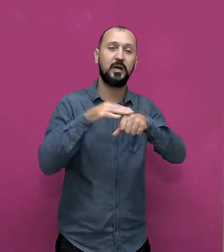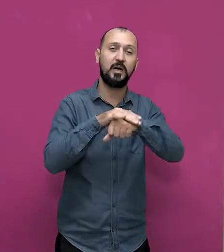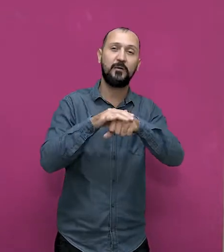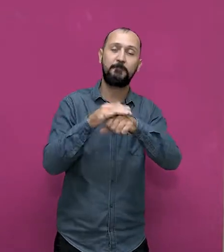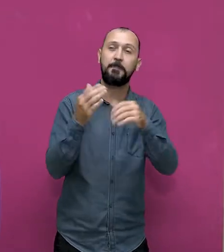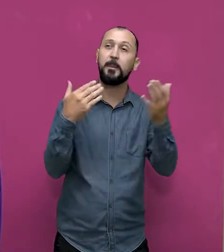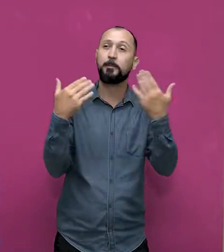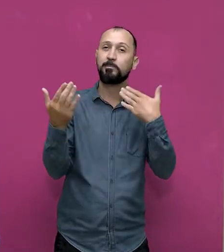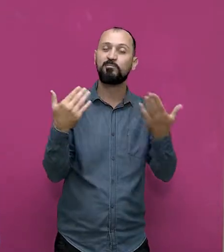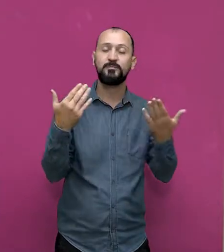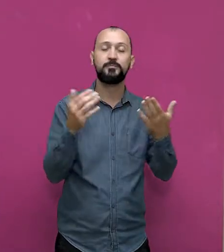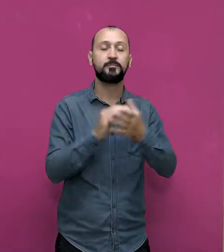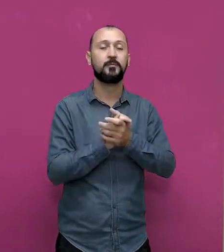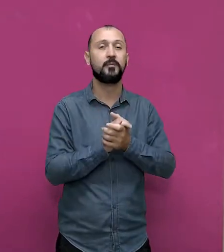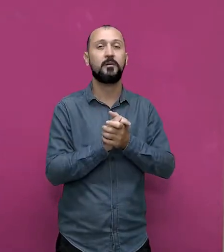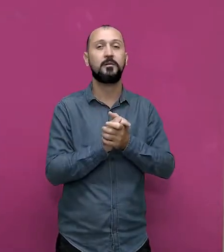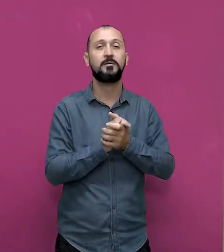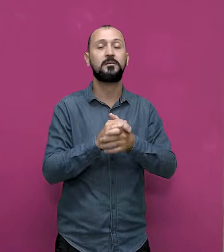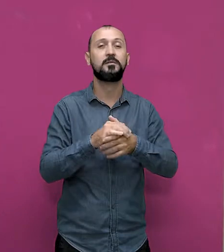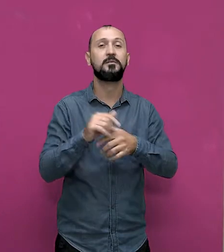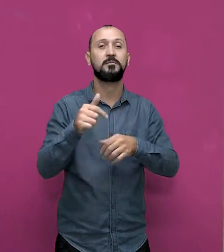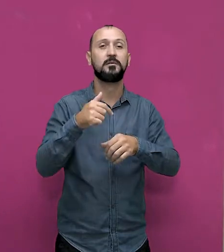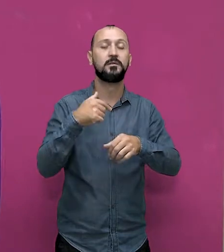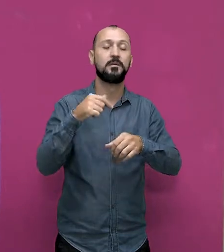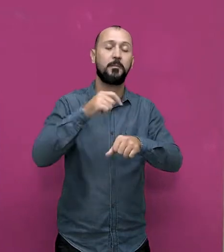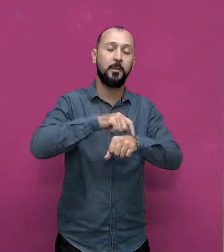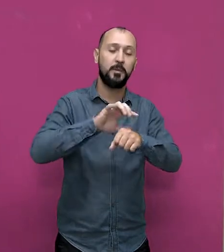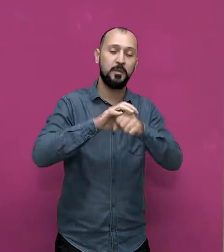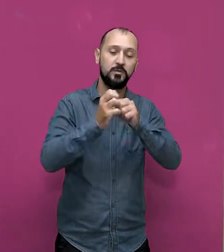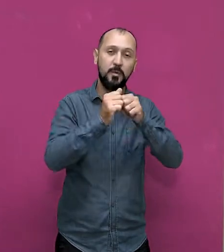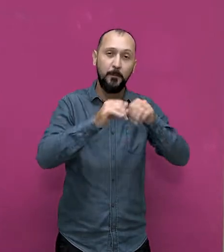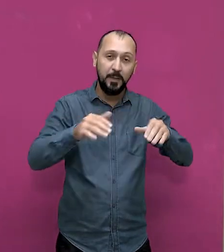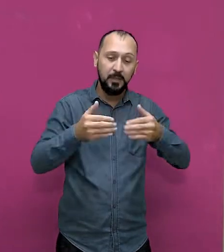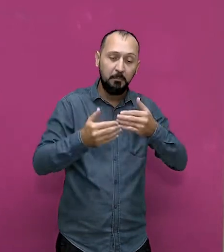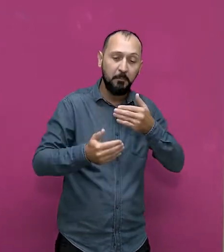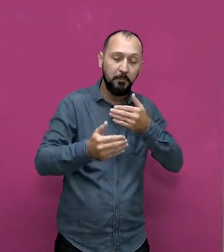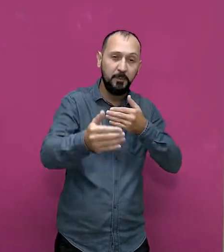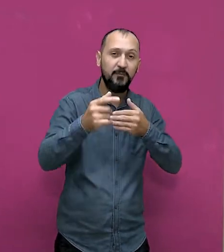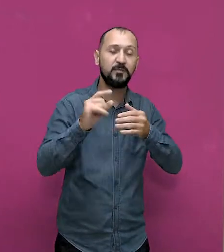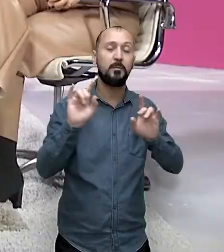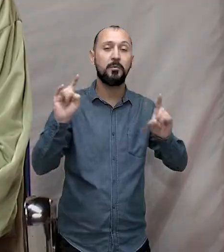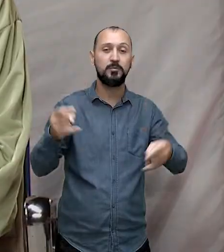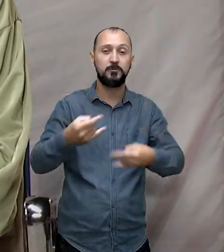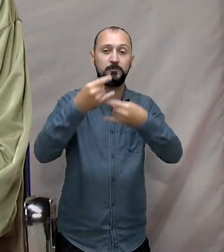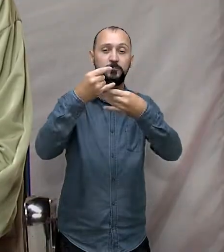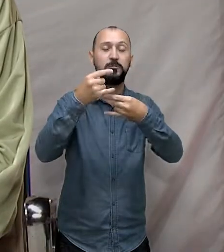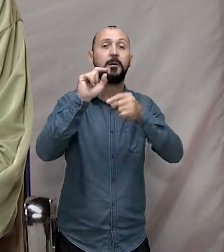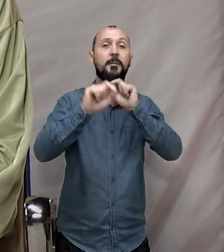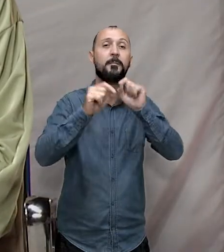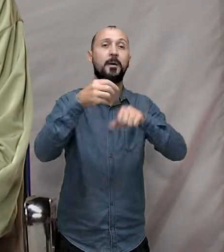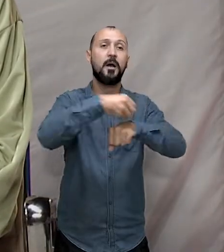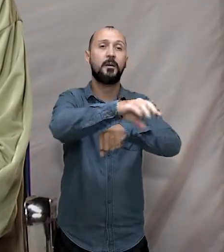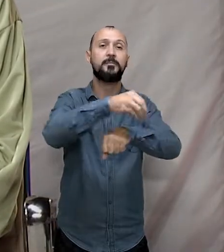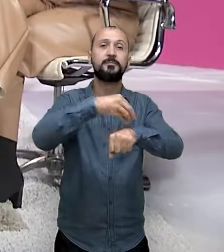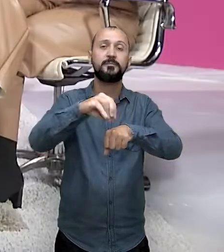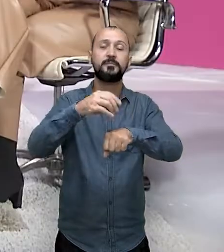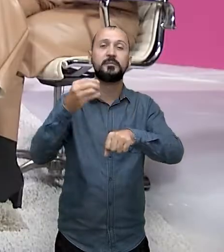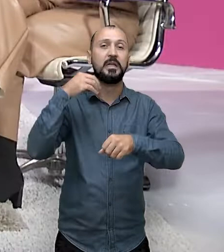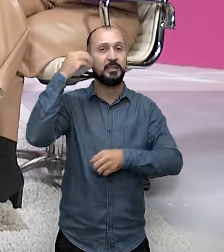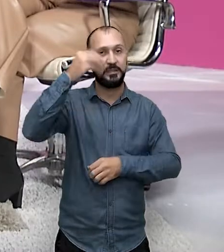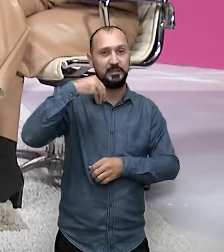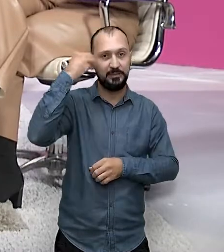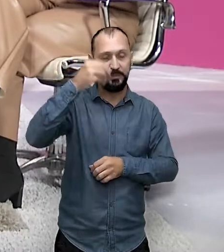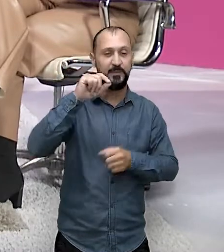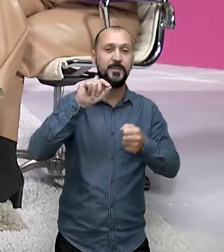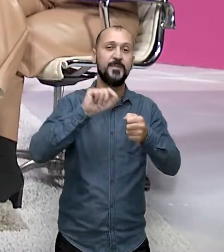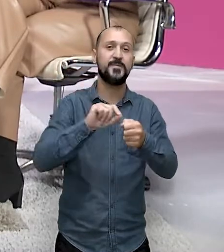que a gente conversa à distância, nesse período de pandemia, fizemos muitas videoconferências para passar um pouquinho